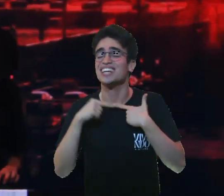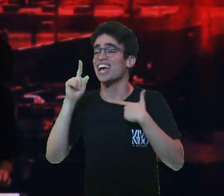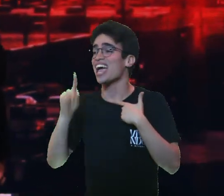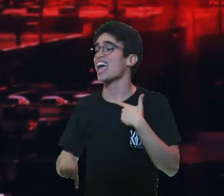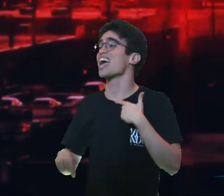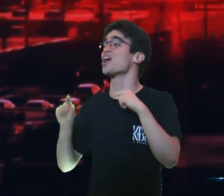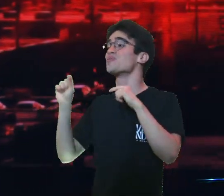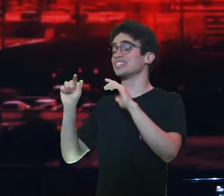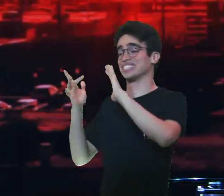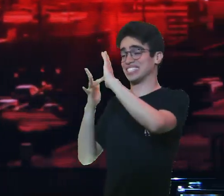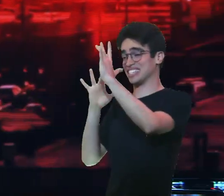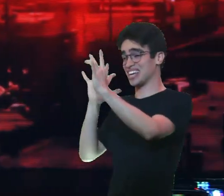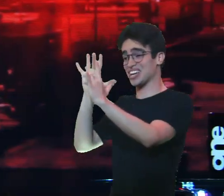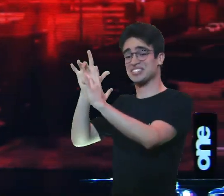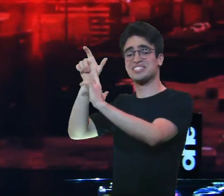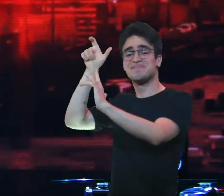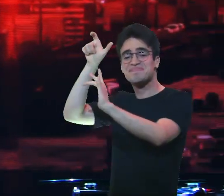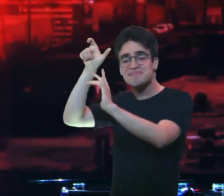pessoa.